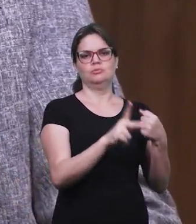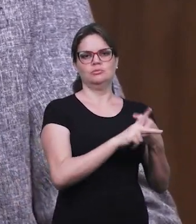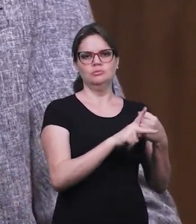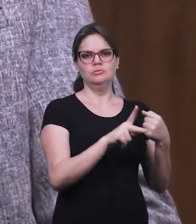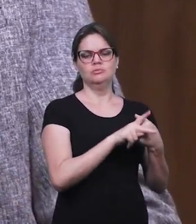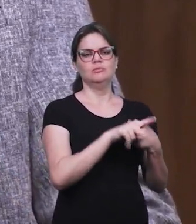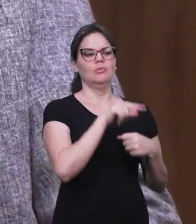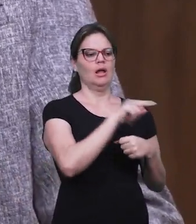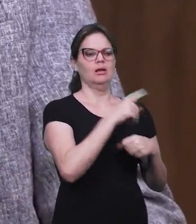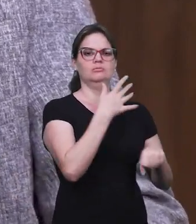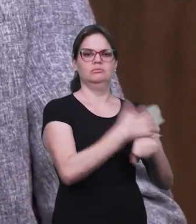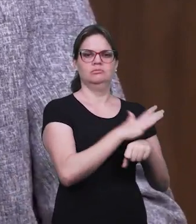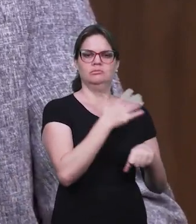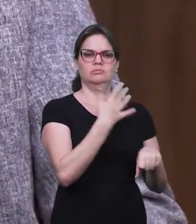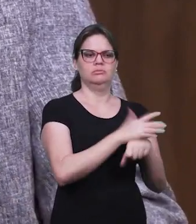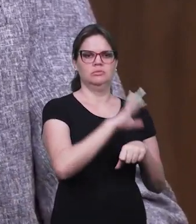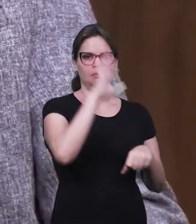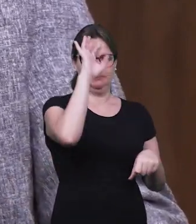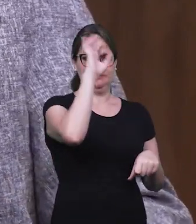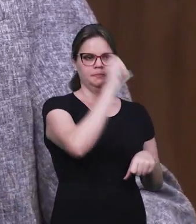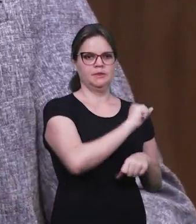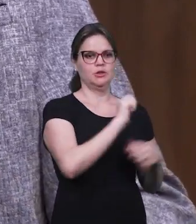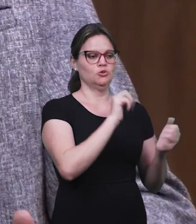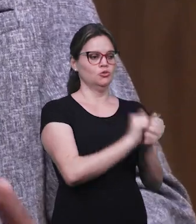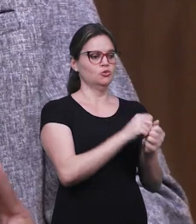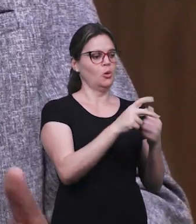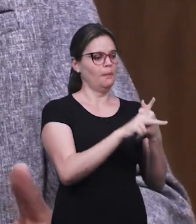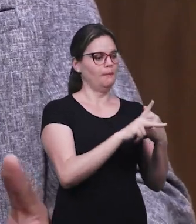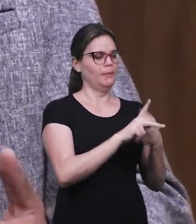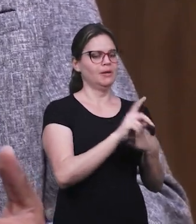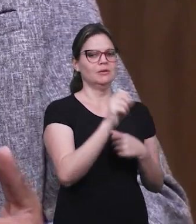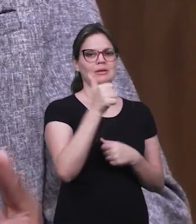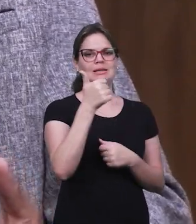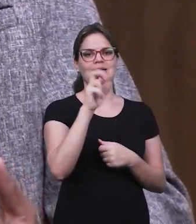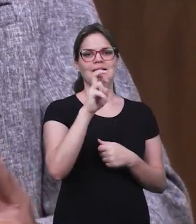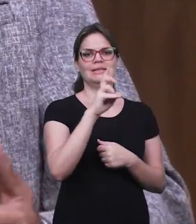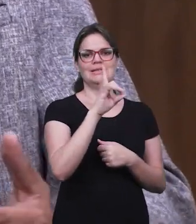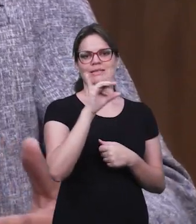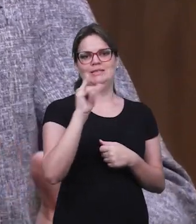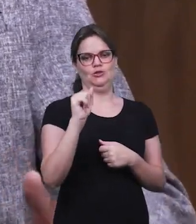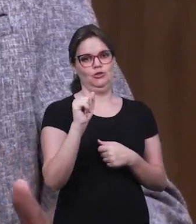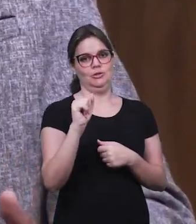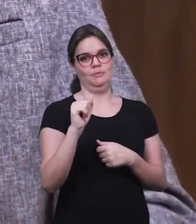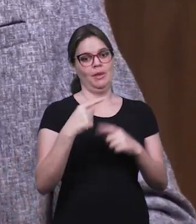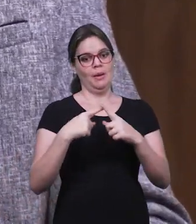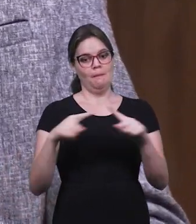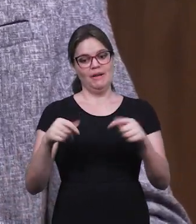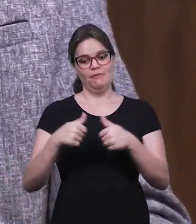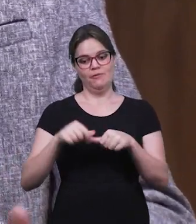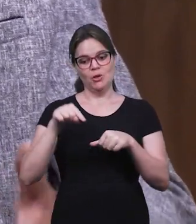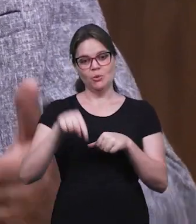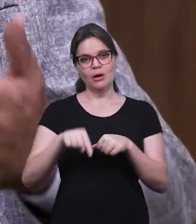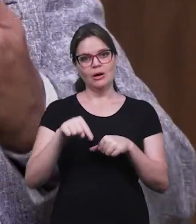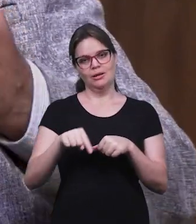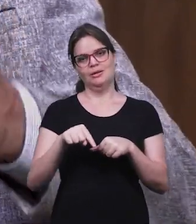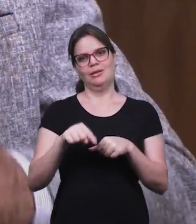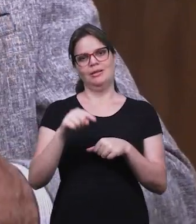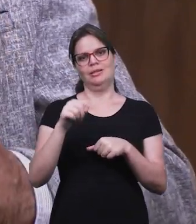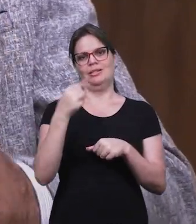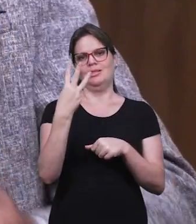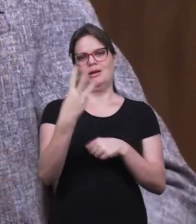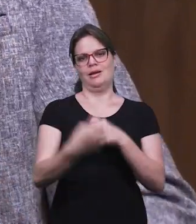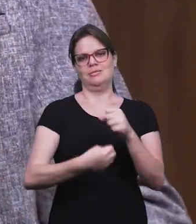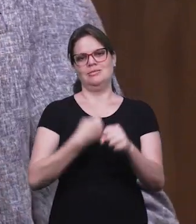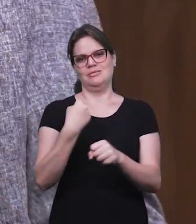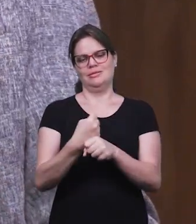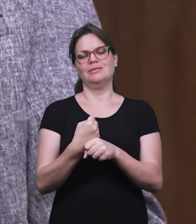sua conversão. Posteriormente, passados 14 anos depois, é quando ele